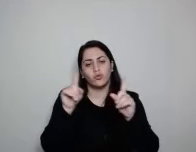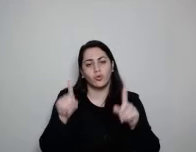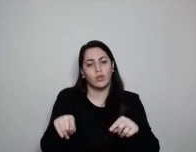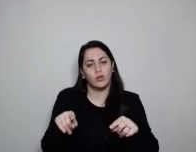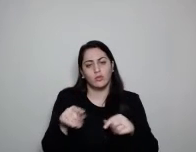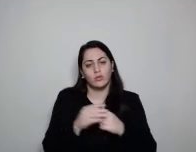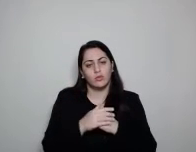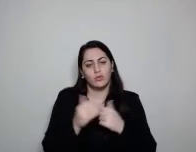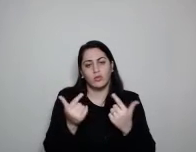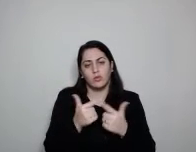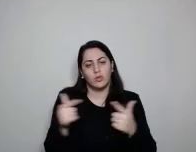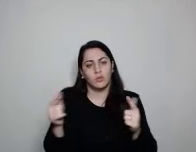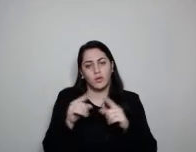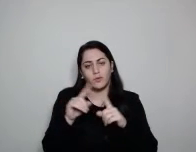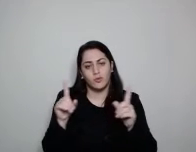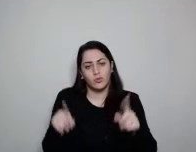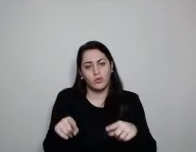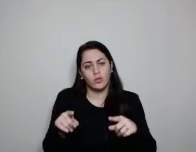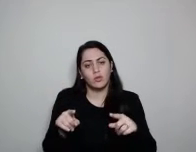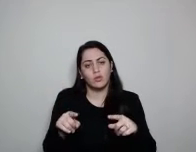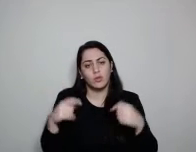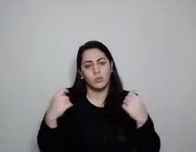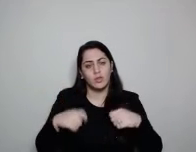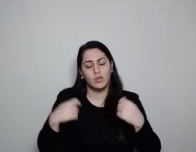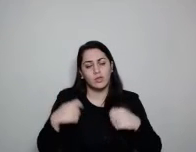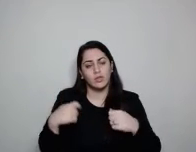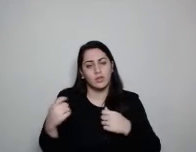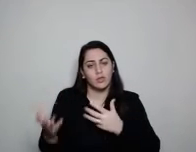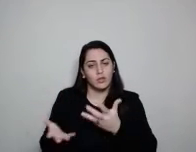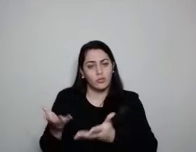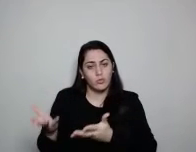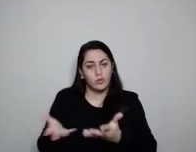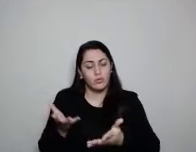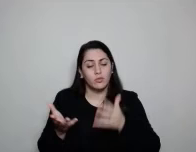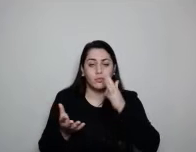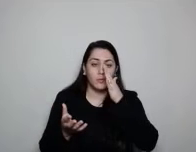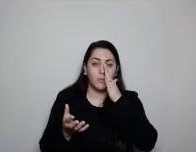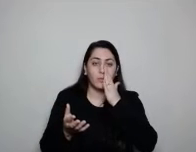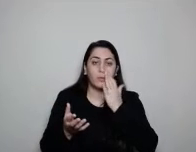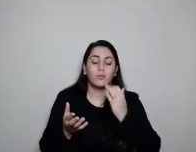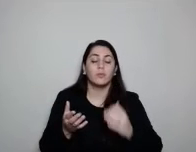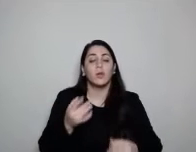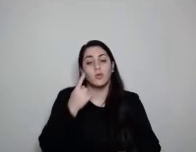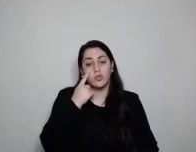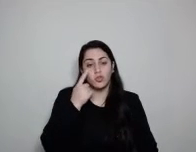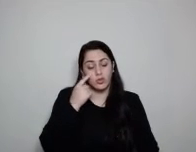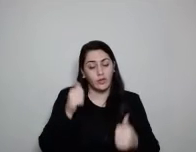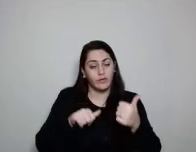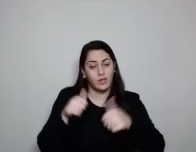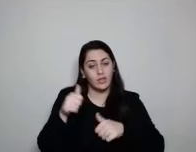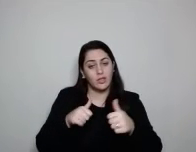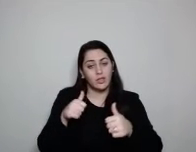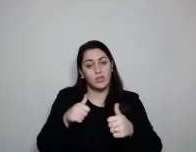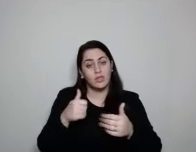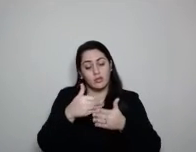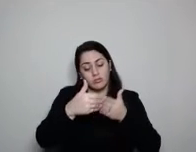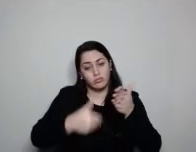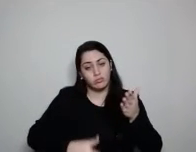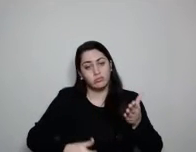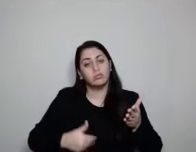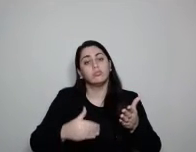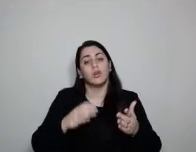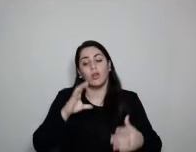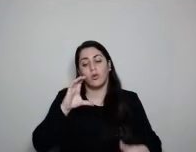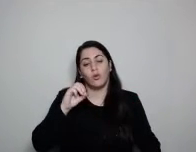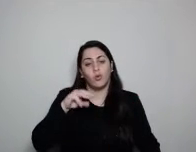de funcionários necessária para prestar esse tipo de serviço. E quando a gente avalia também os extratos de comissão da autora,